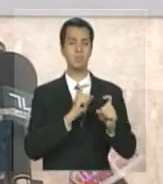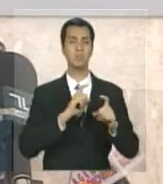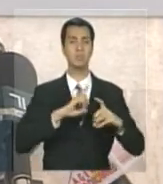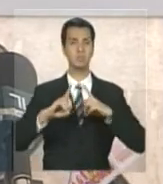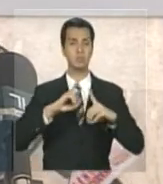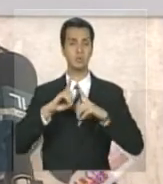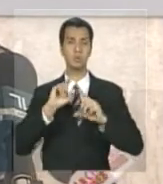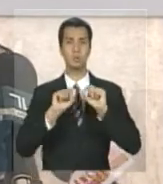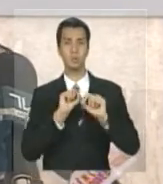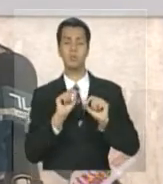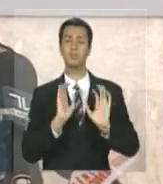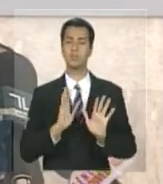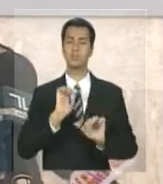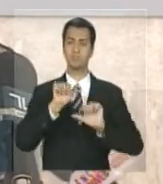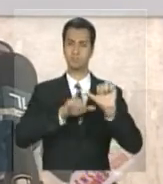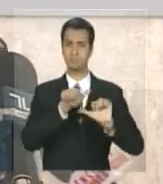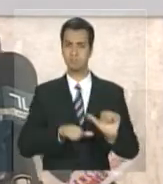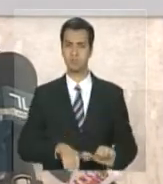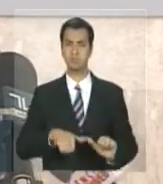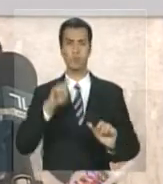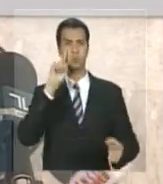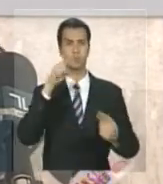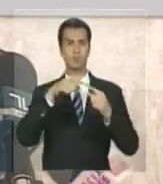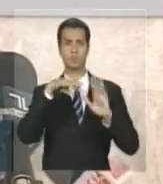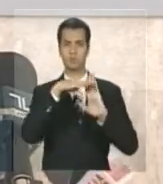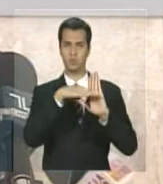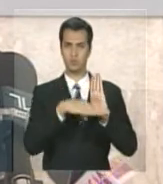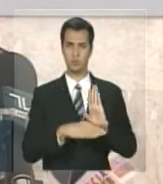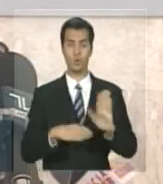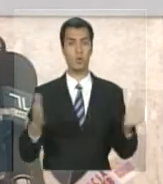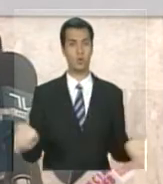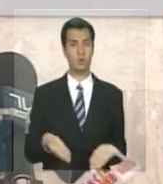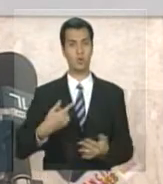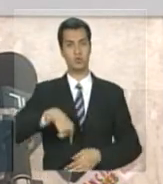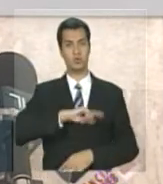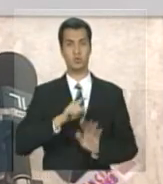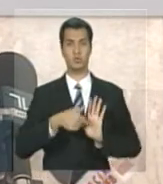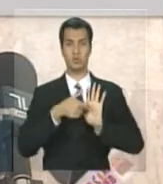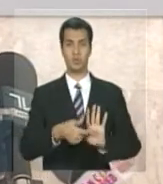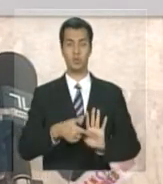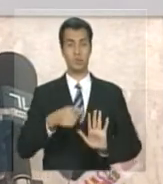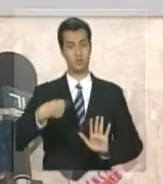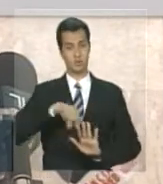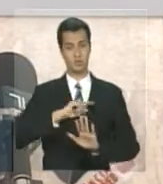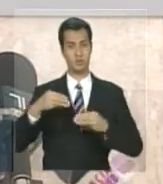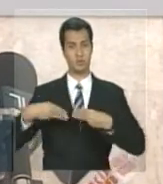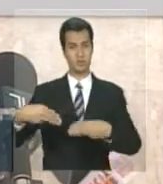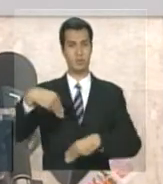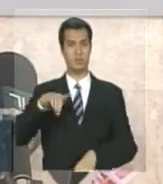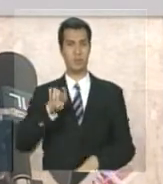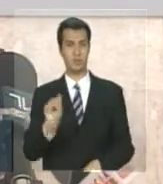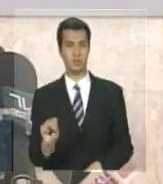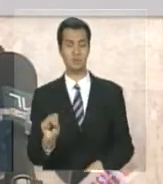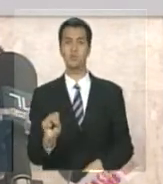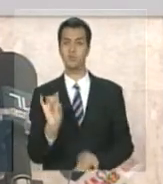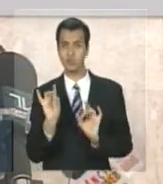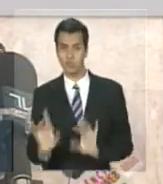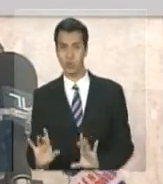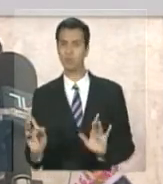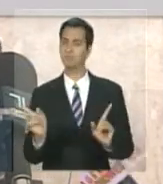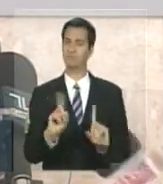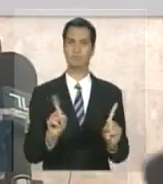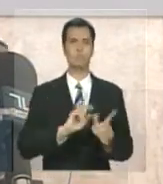contemplando essas alterações. Portanto, todas as metas foram apresentadas hoje, não pelo Ministério do Desenvolvimento Social, mas pelo conjunto do governo, e